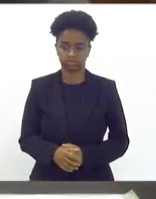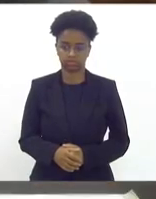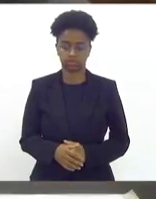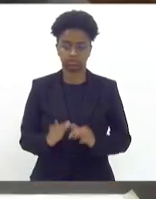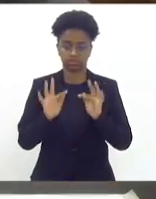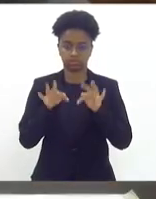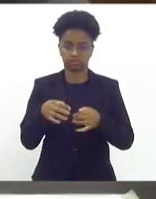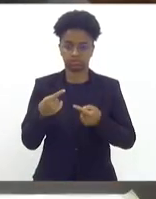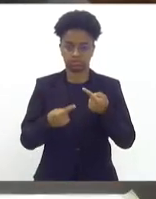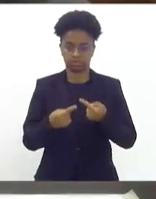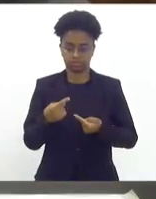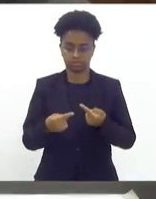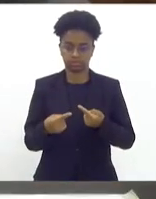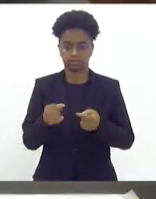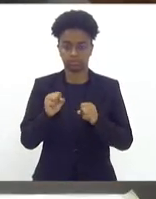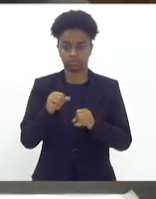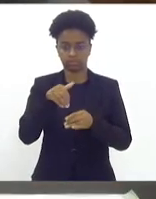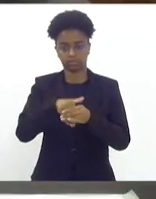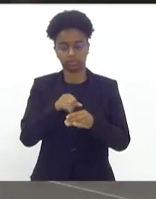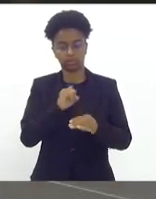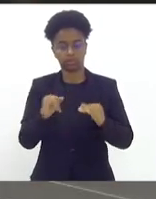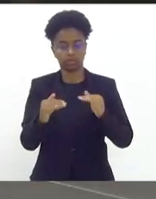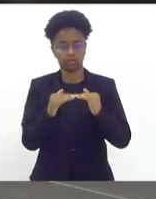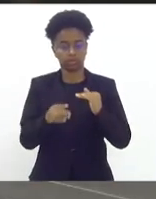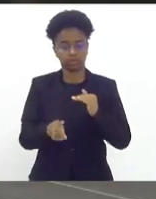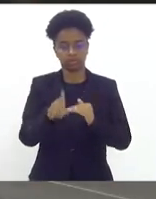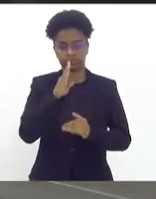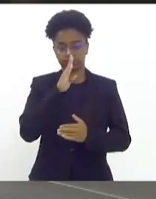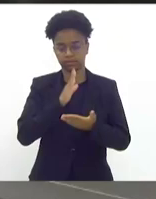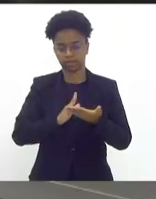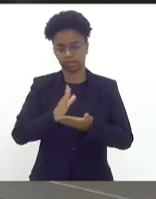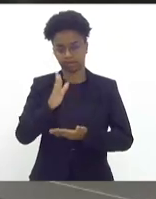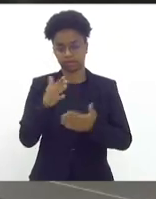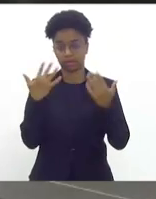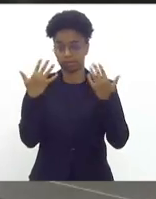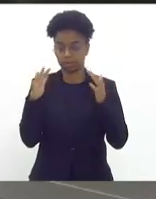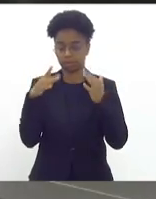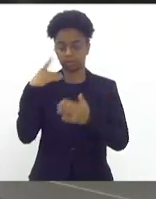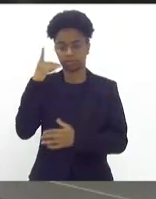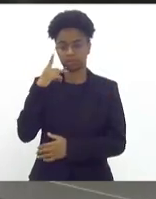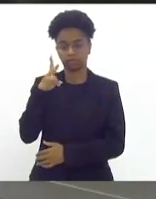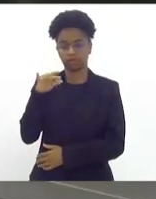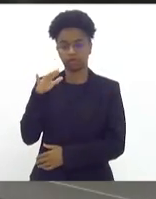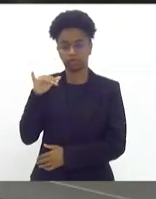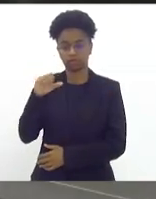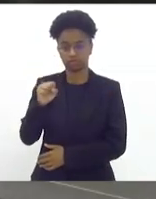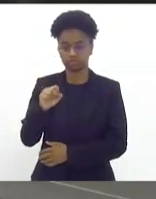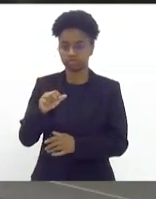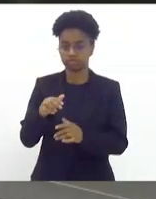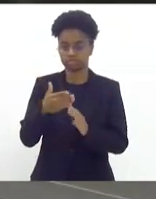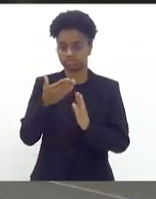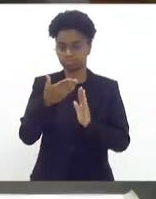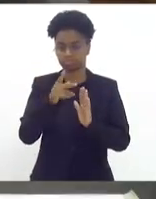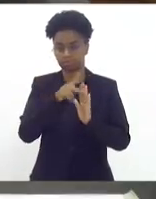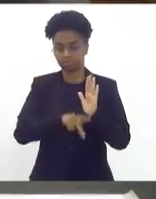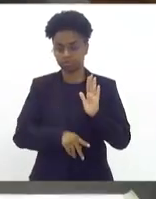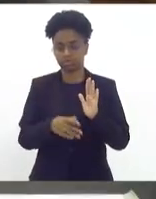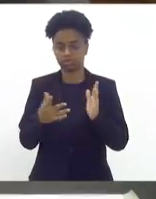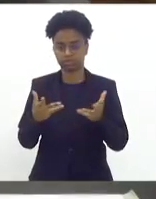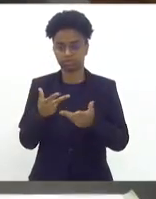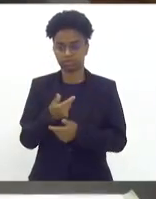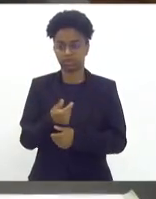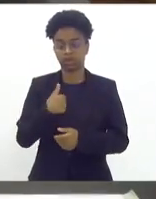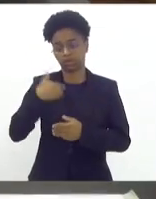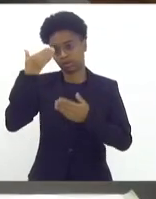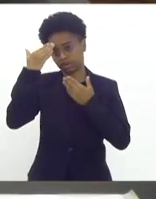Encerrada a discussão, em votação, senhores que aprovam, permaneçam como estão, aprovado. Parabéns ao deputado Vinícius Cozzolino, grande projeto. Eu gostaria de agradecer aos